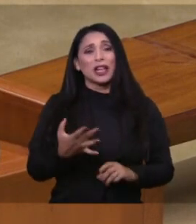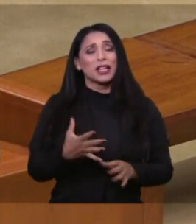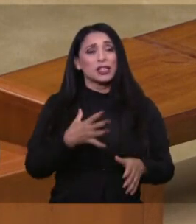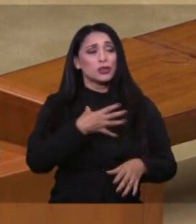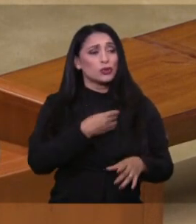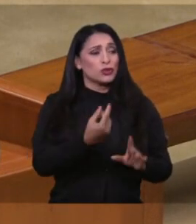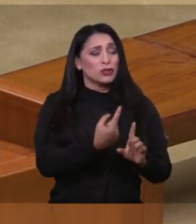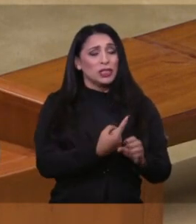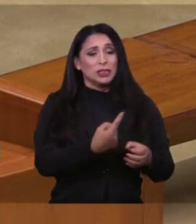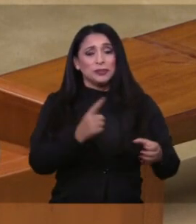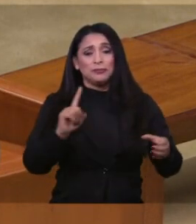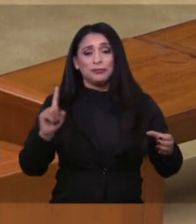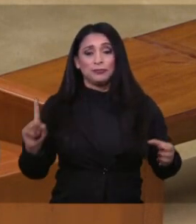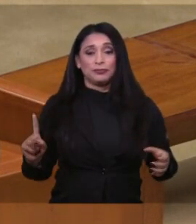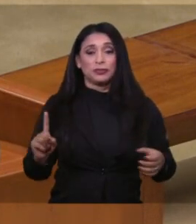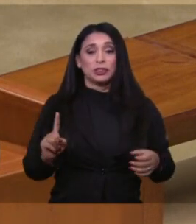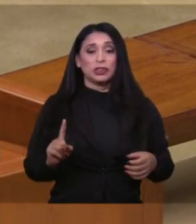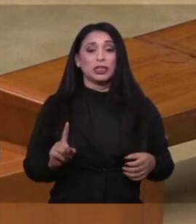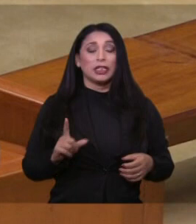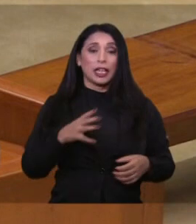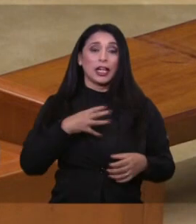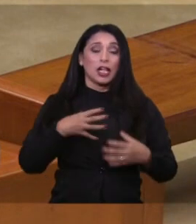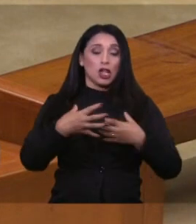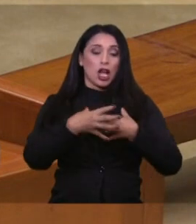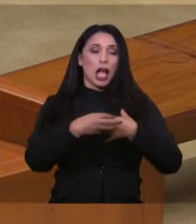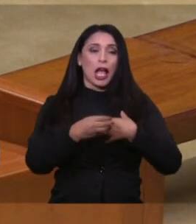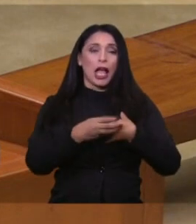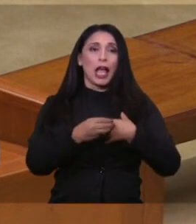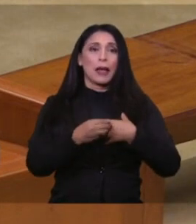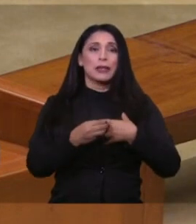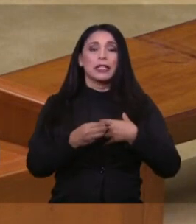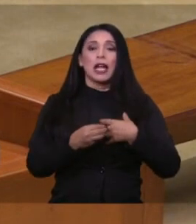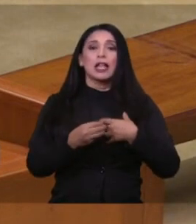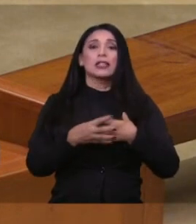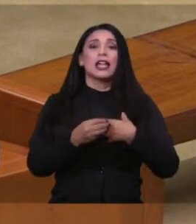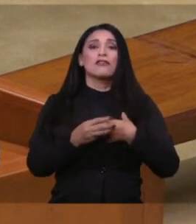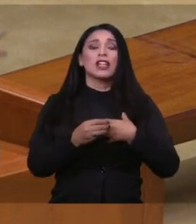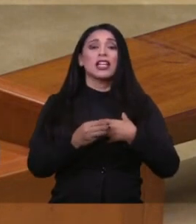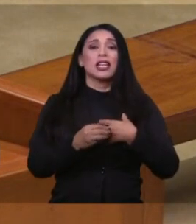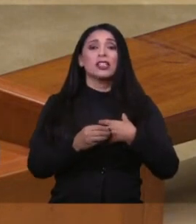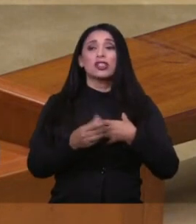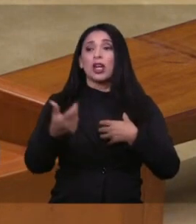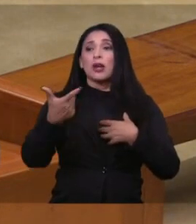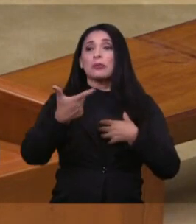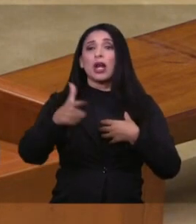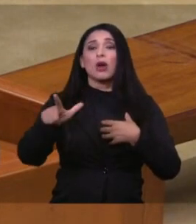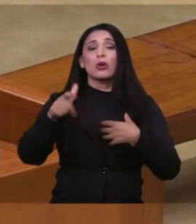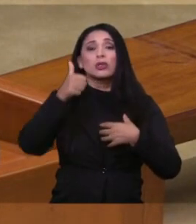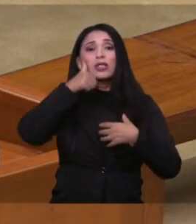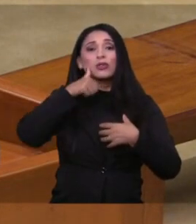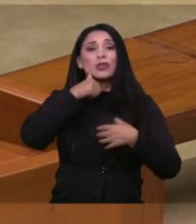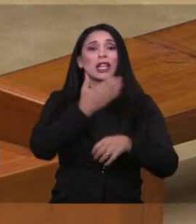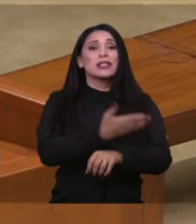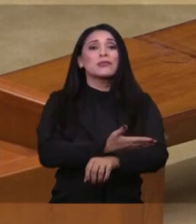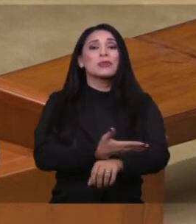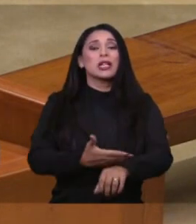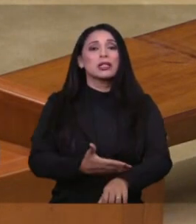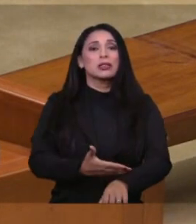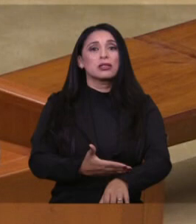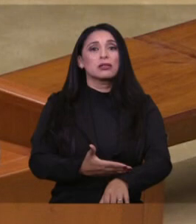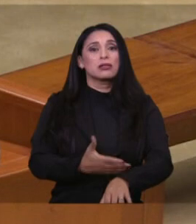e, muitas vezes, instrumentalizadas como amas de leite para servir a famílias brancas. Outro fator de dívida que precisamos